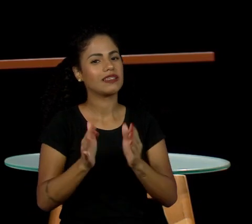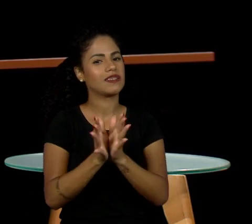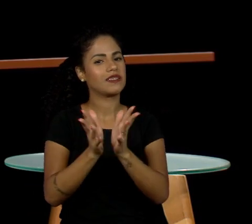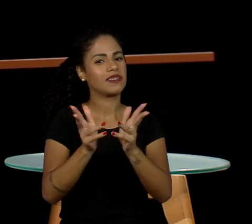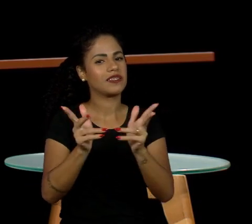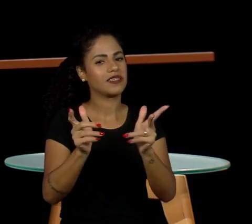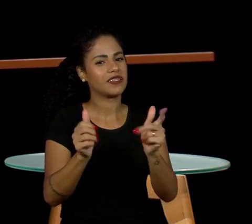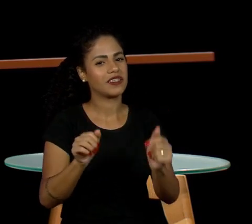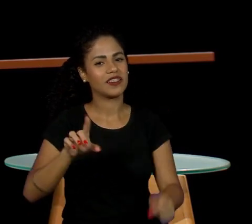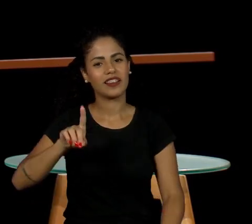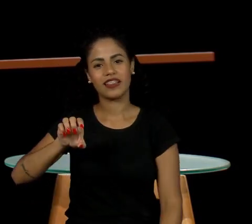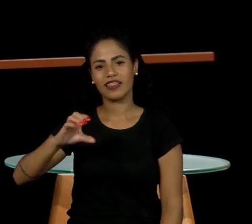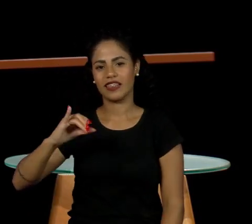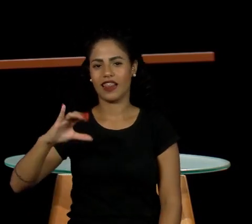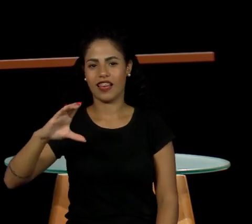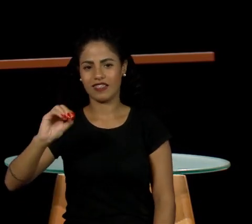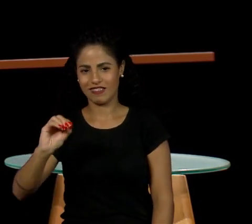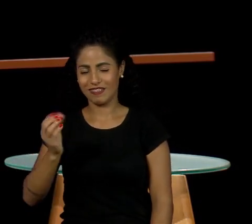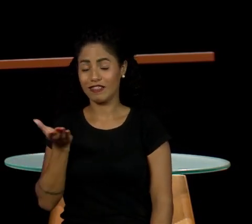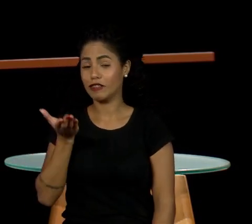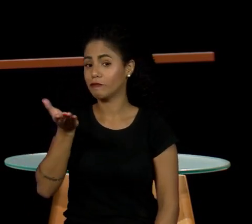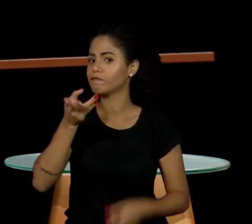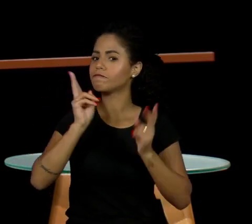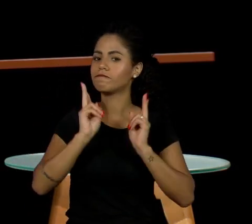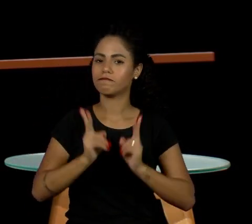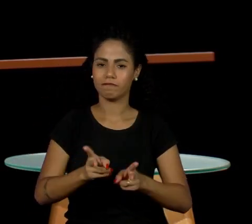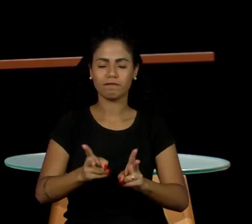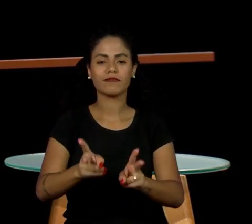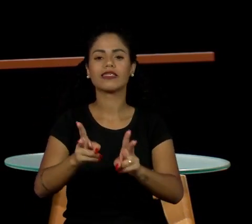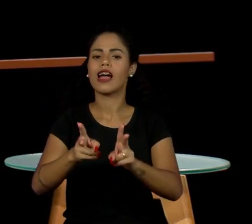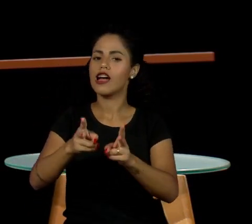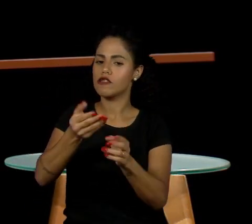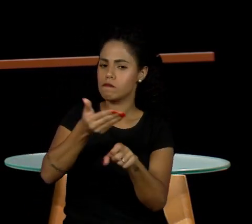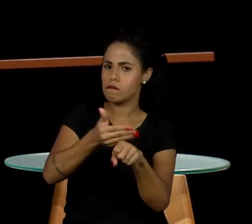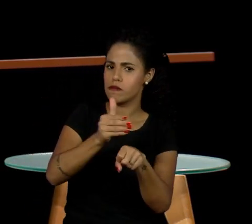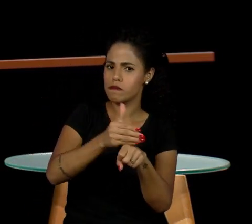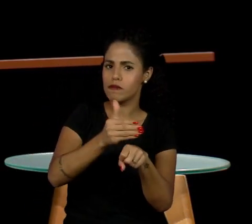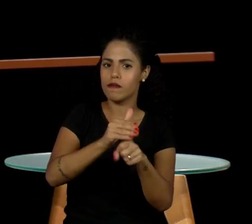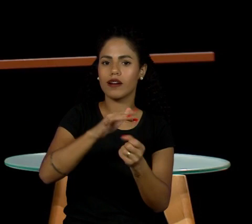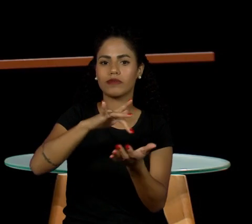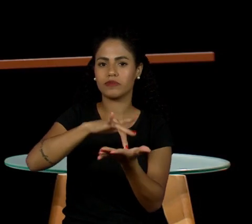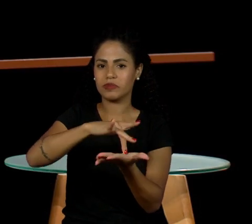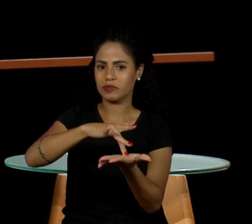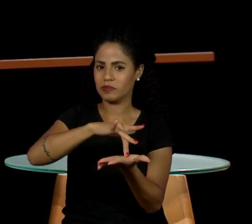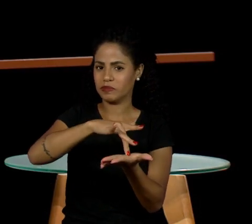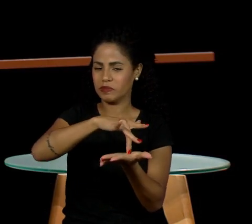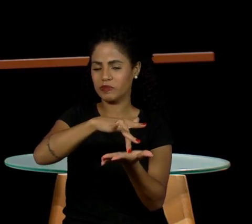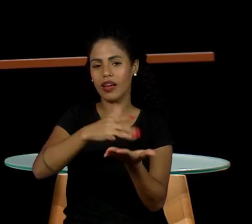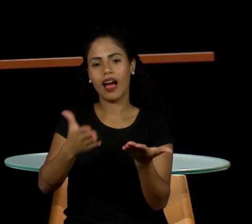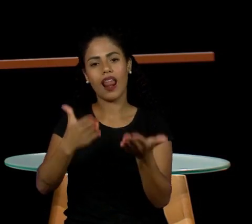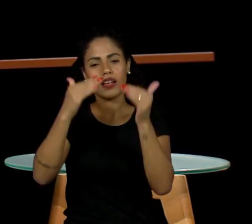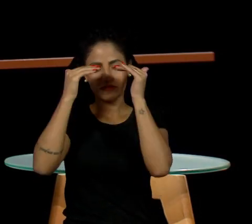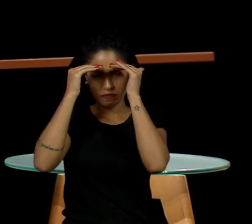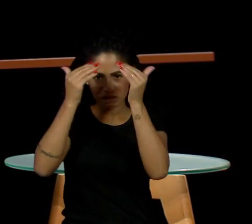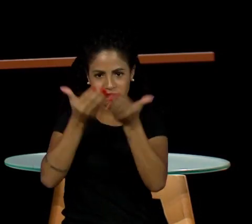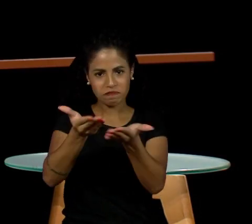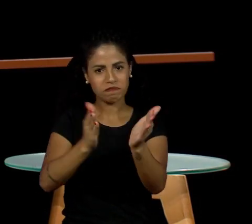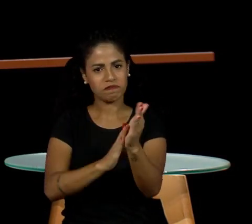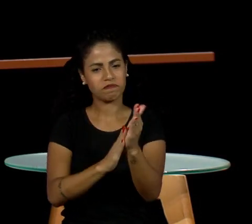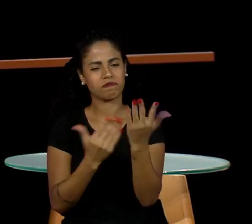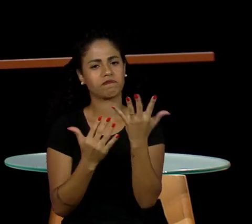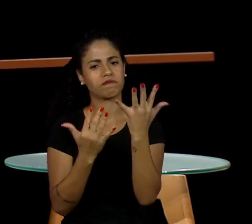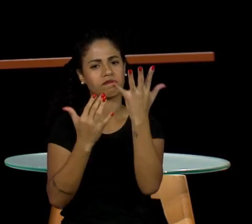Décio Otero, que continua firme, criando e ensaiando coreografias no Balé Estágio. Nossos respeitos a esse artista que é